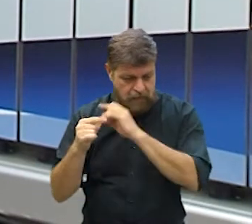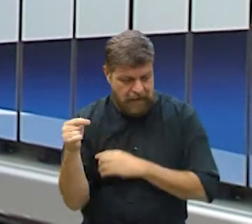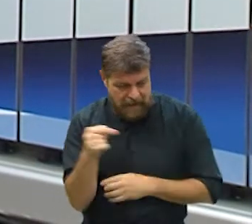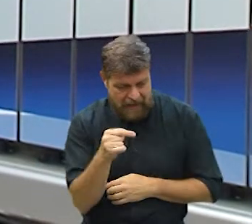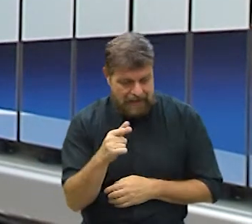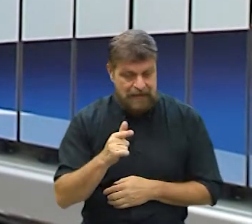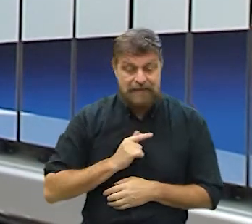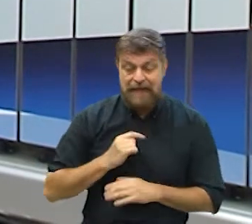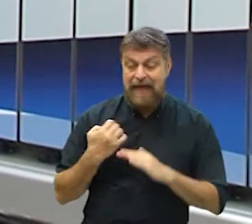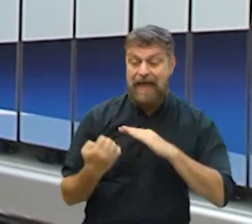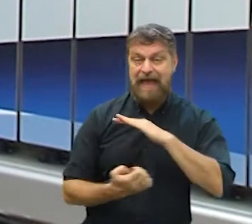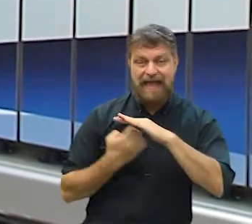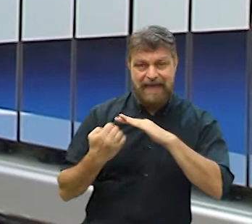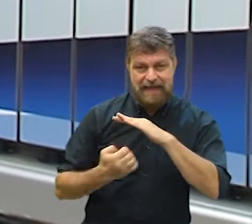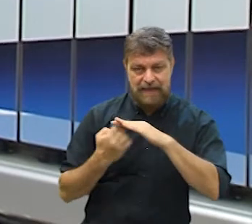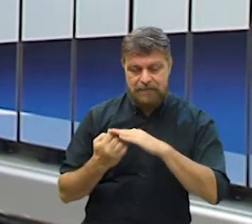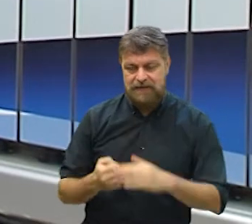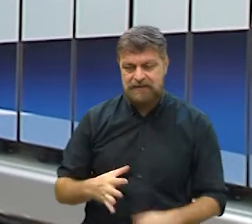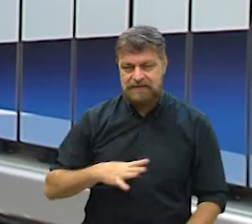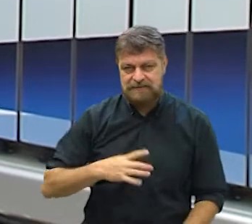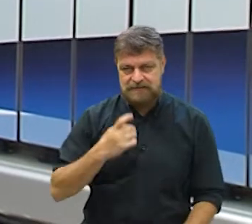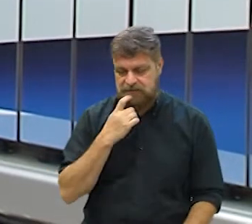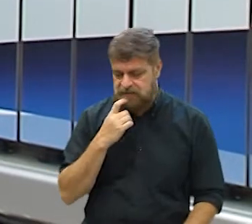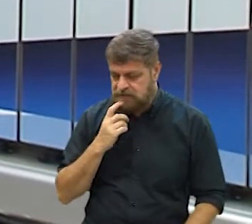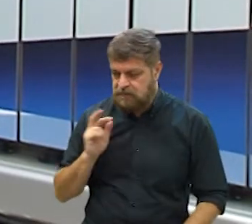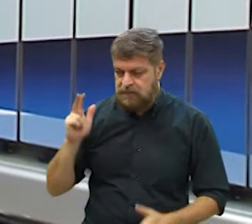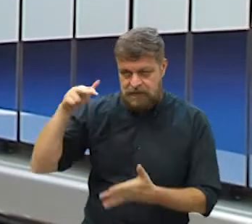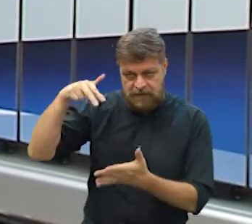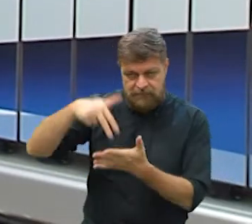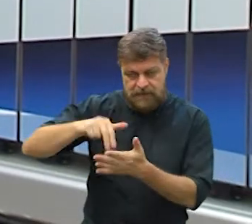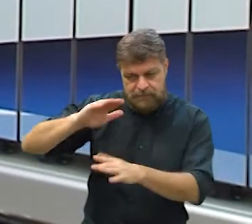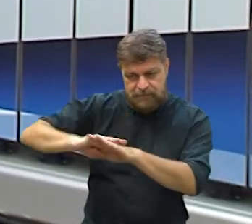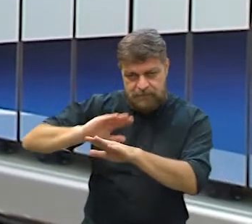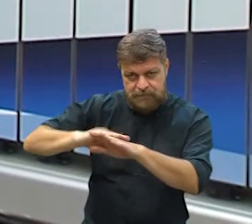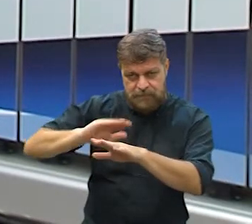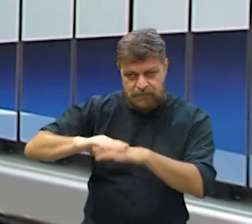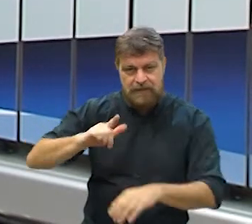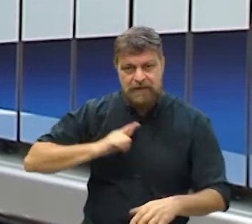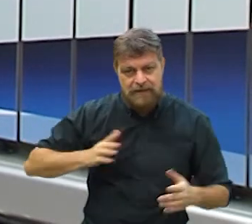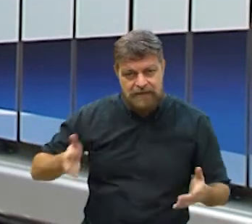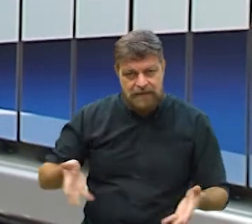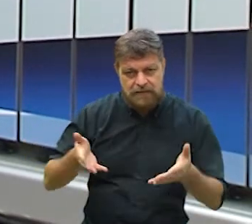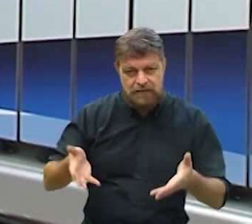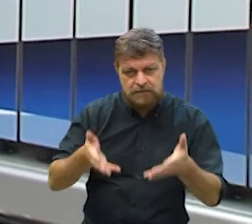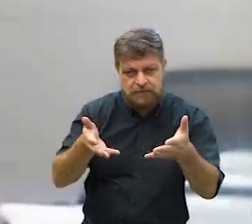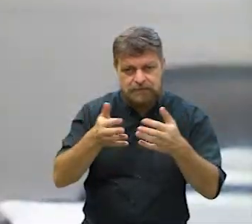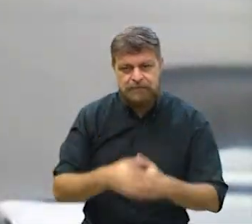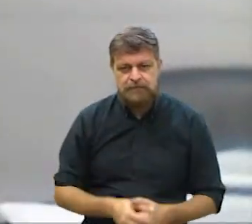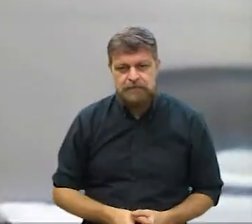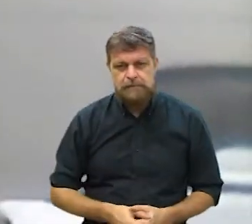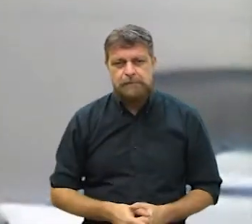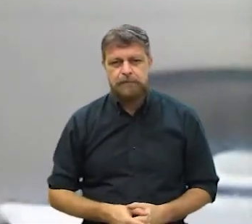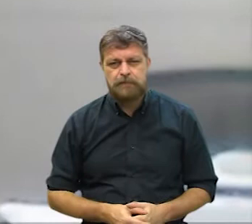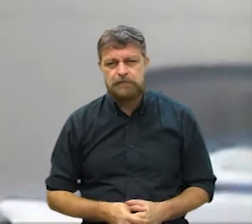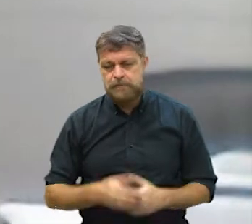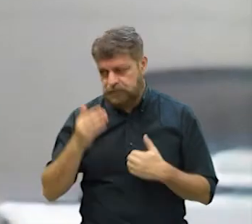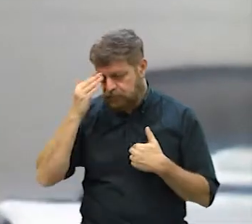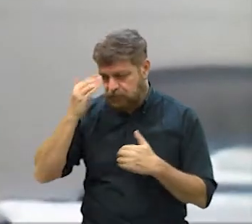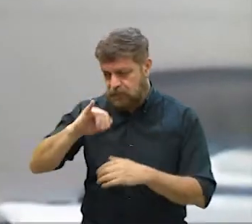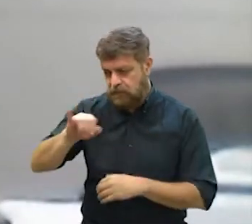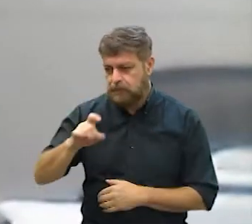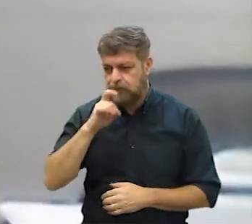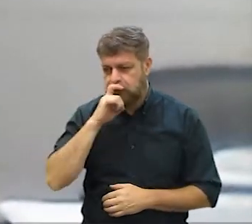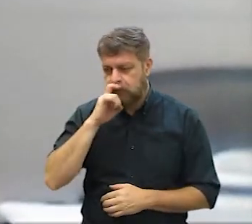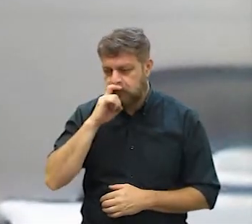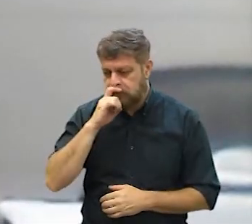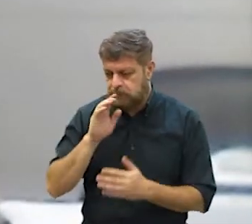ela precisa buscar empresas para virem à cidade e existe esse estímulo? Ô, Jorge, primeiro, muito obrigado